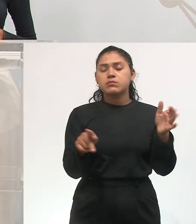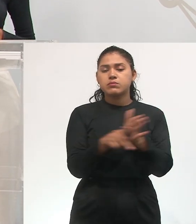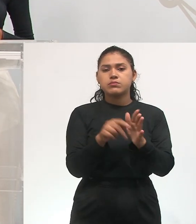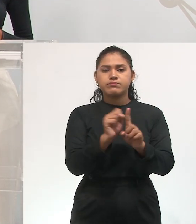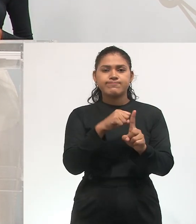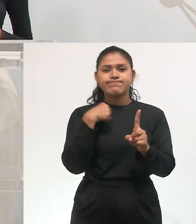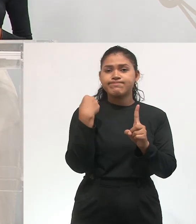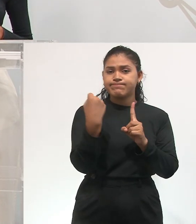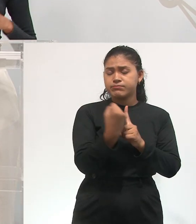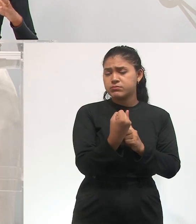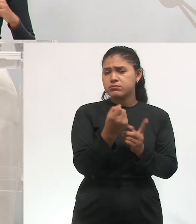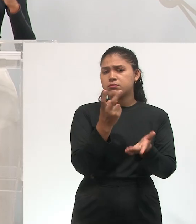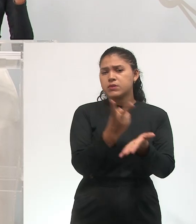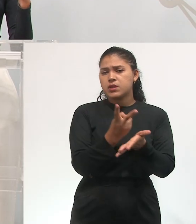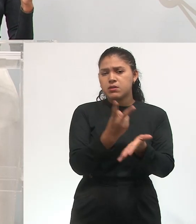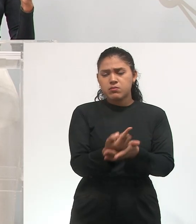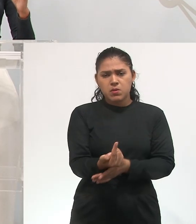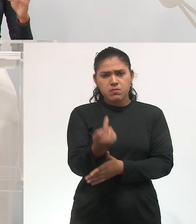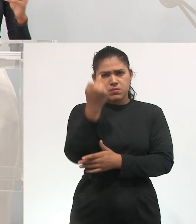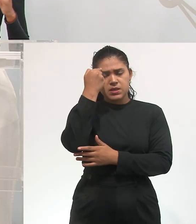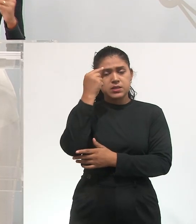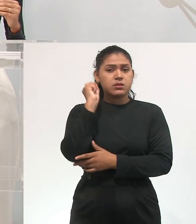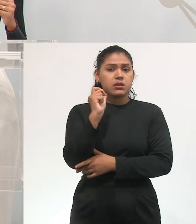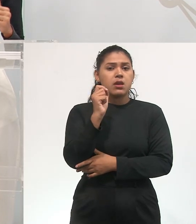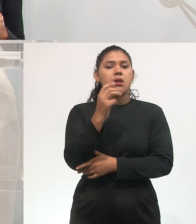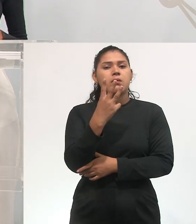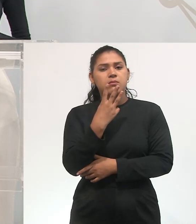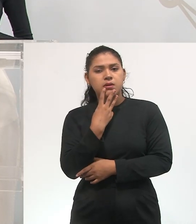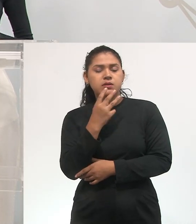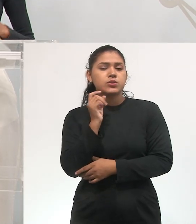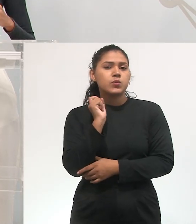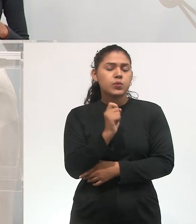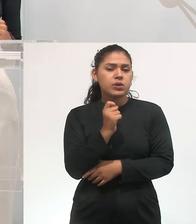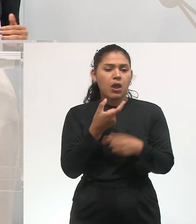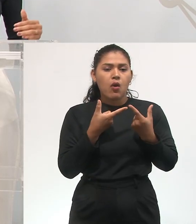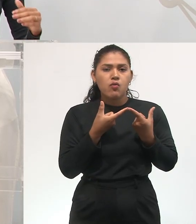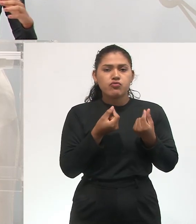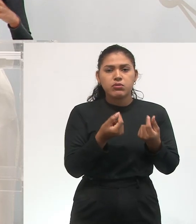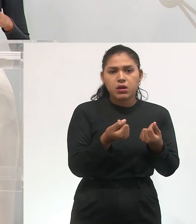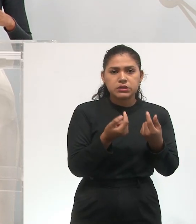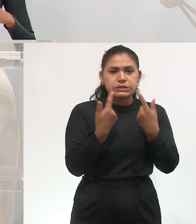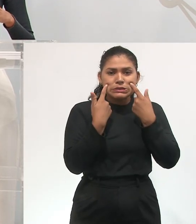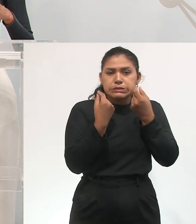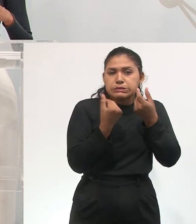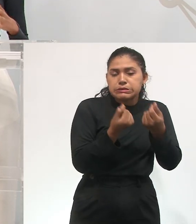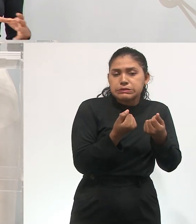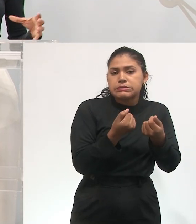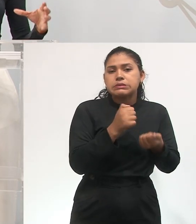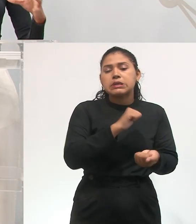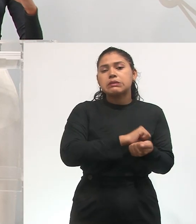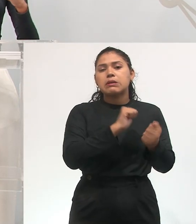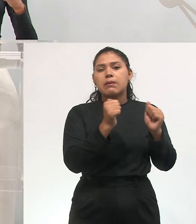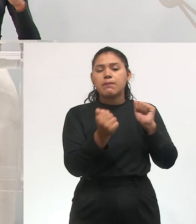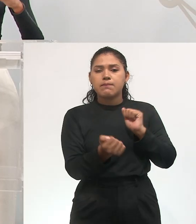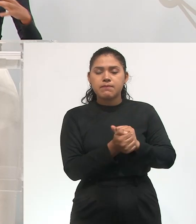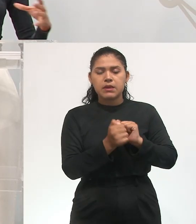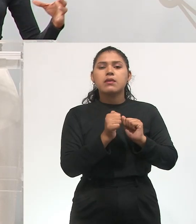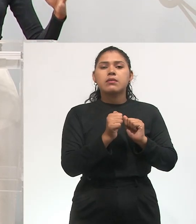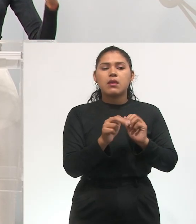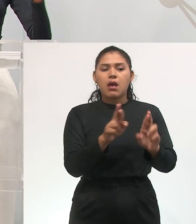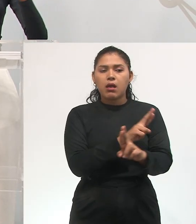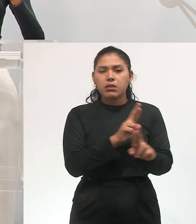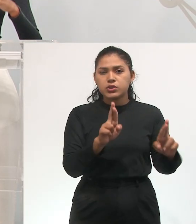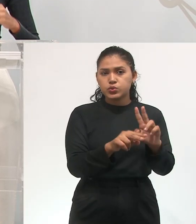uma sociedade. Então, sempre pensar que para o Karl Marx a economia vai moldar, né,